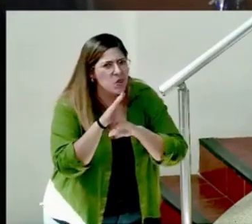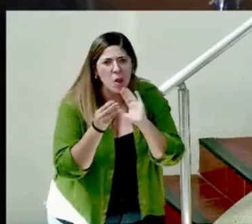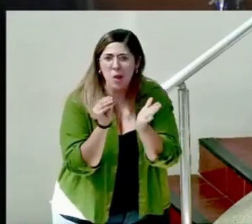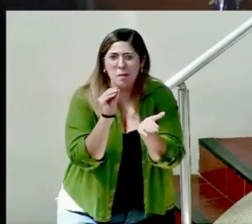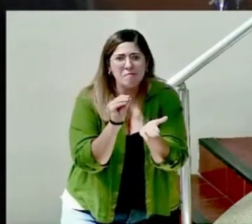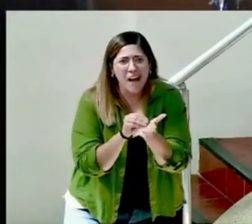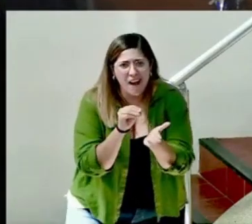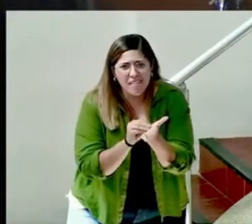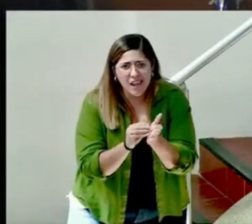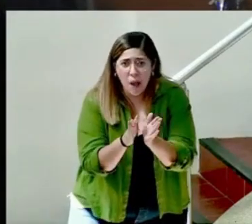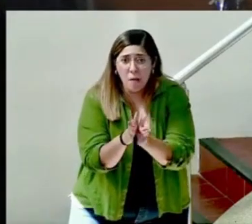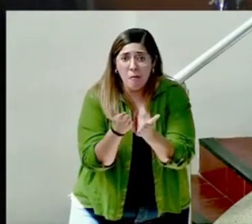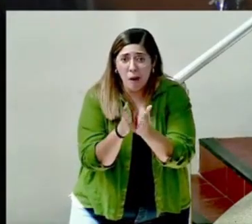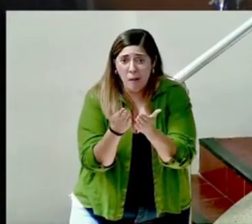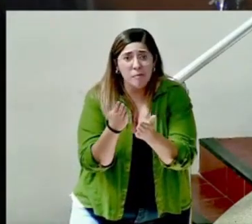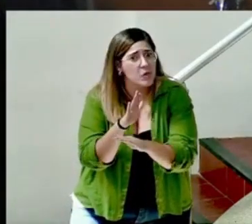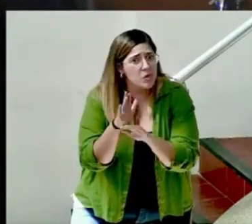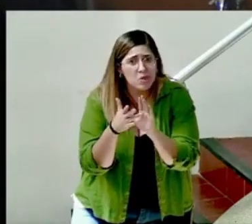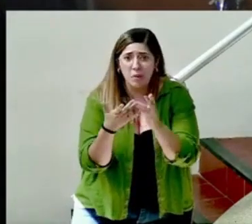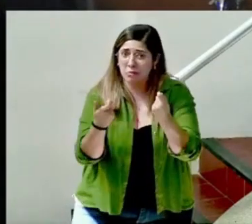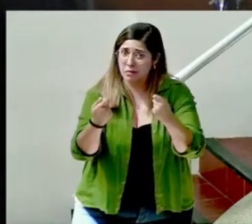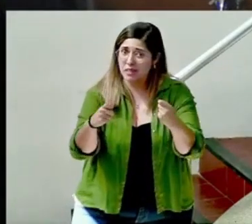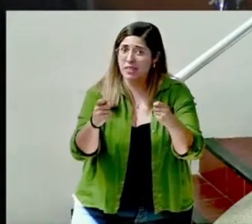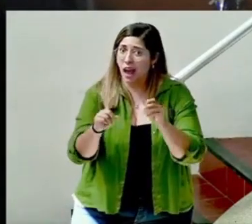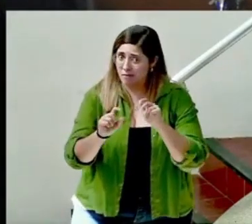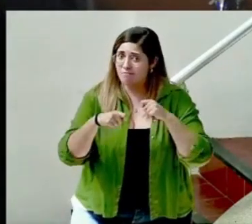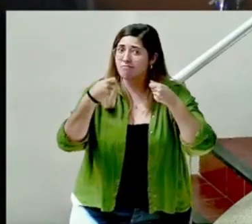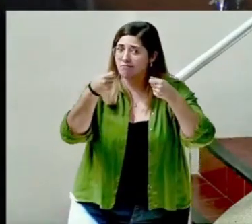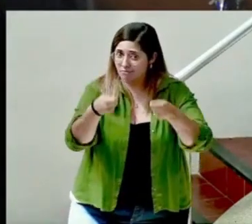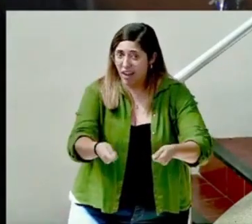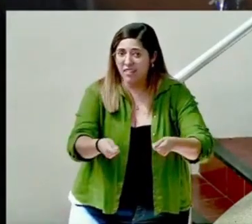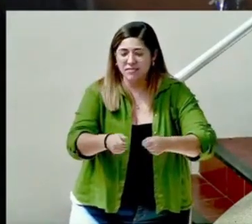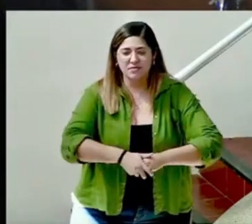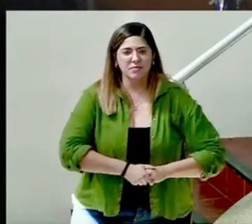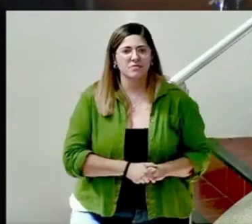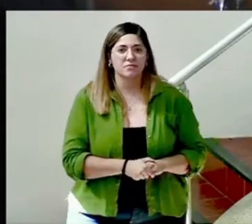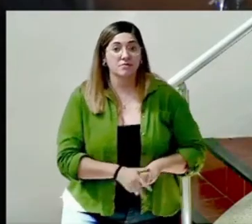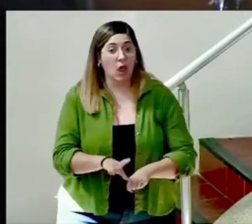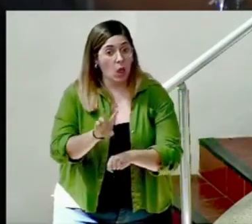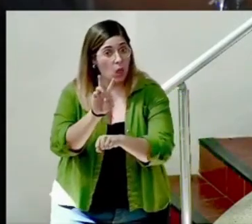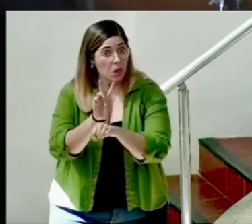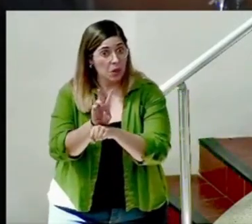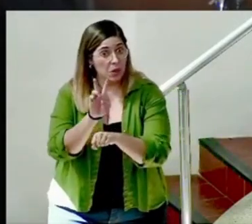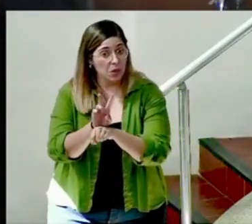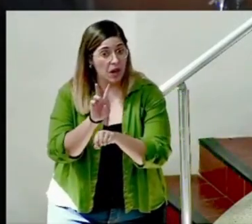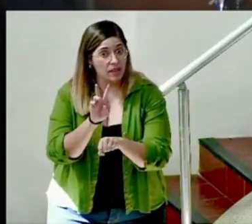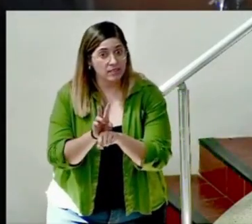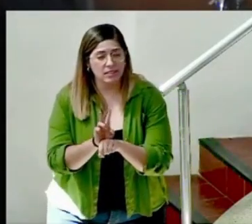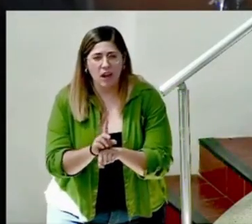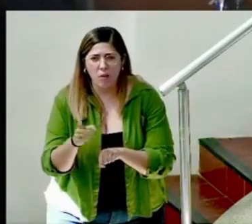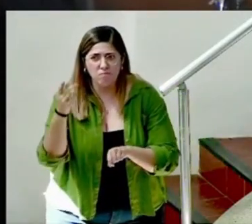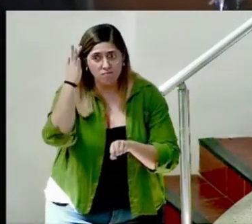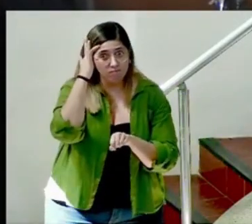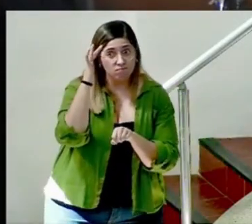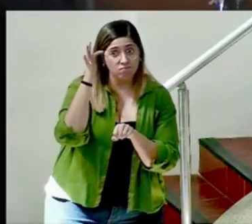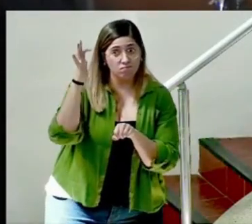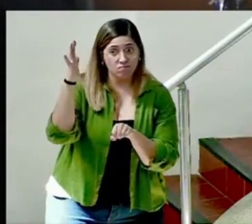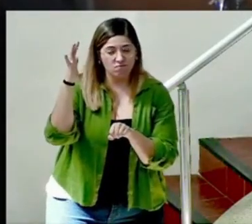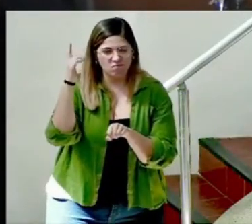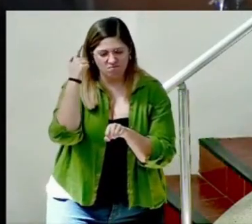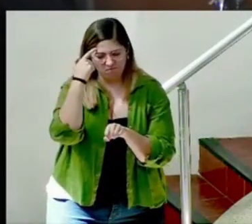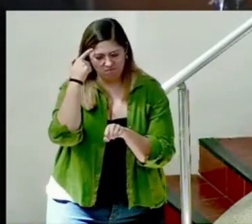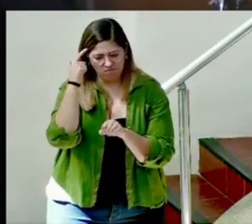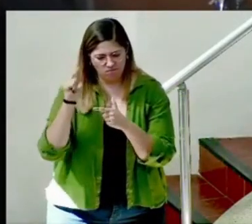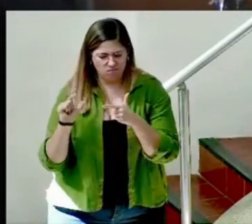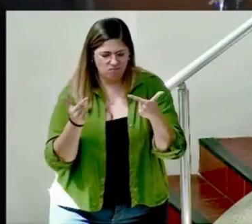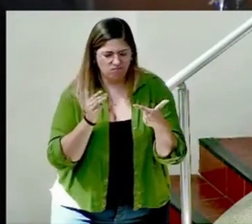aquilo de que tiver necessidade. Tenham cuidado para que não haja pensamento vil